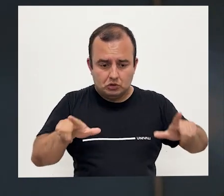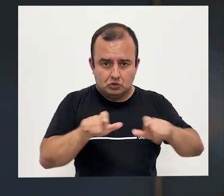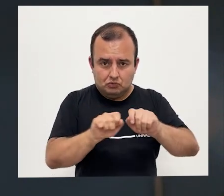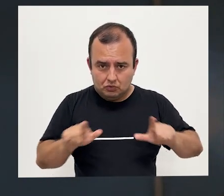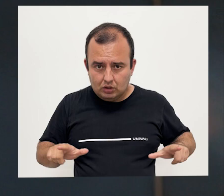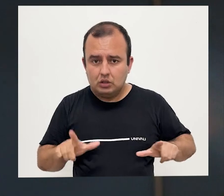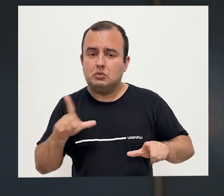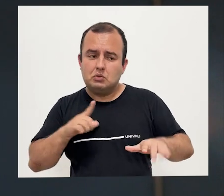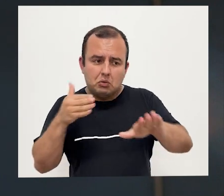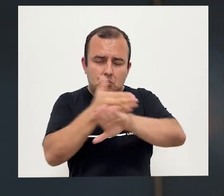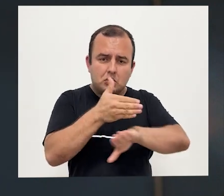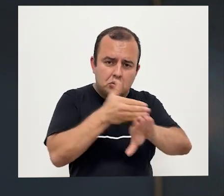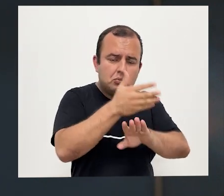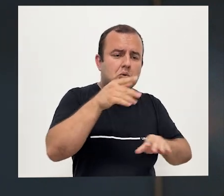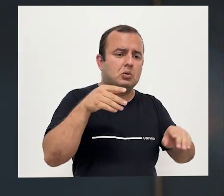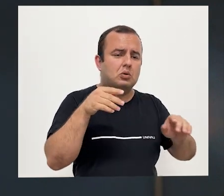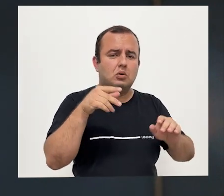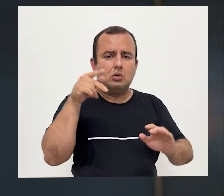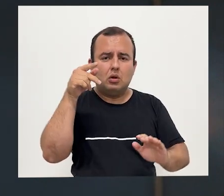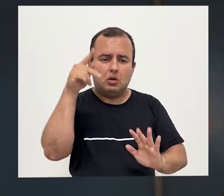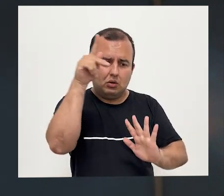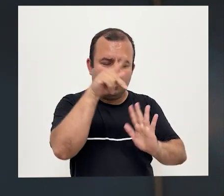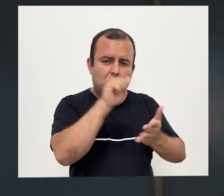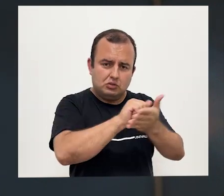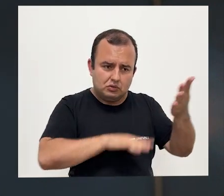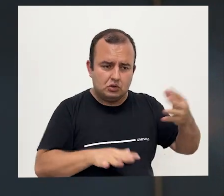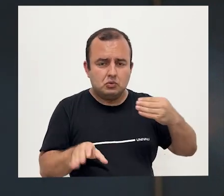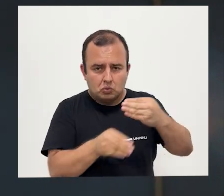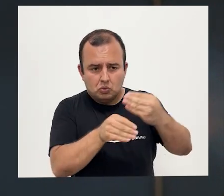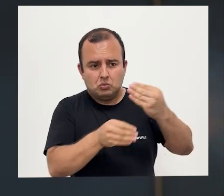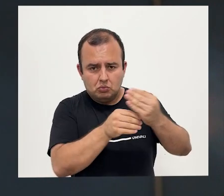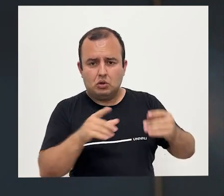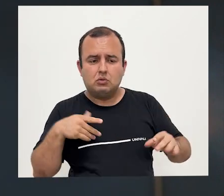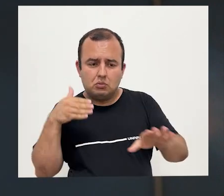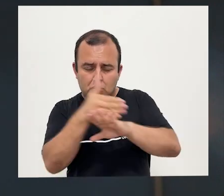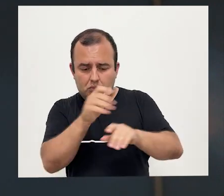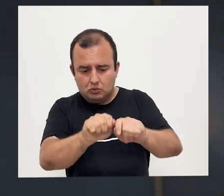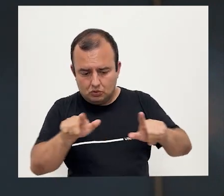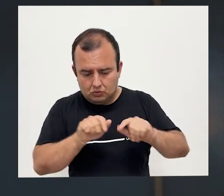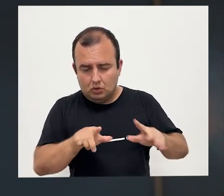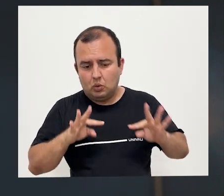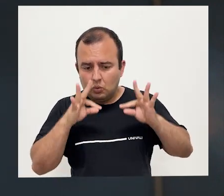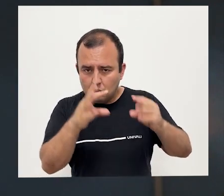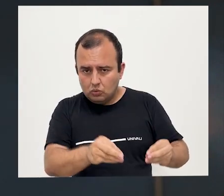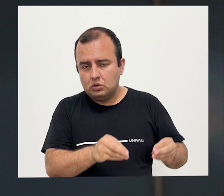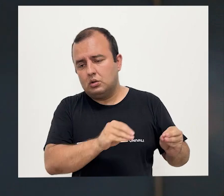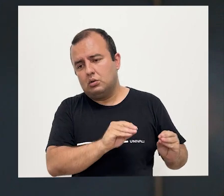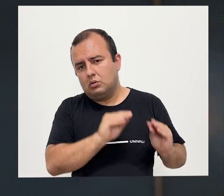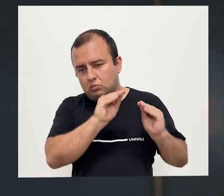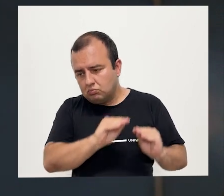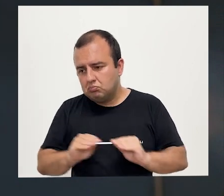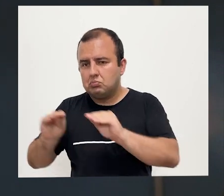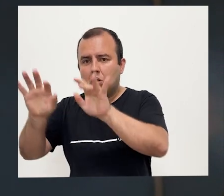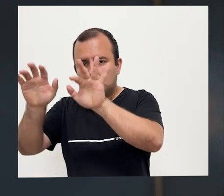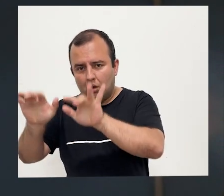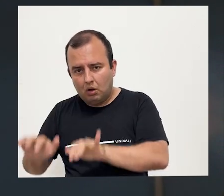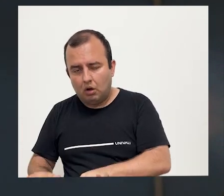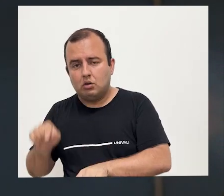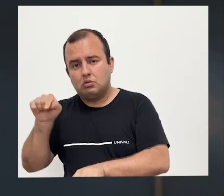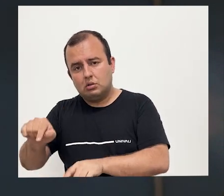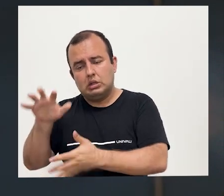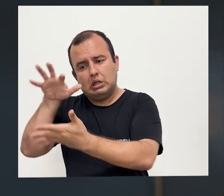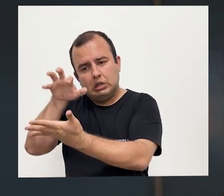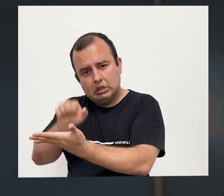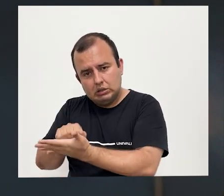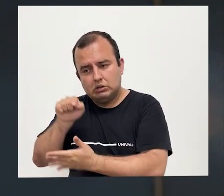os certificados de participação em todas as atividades que você contribuiu. Feito isso, você acessa o portal do aluno, na sequência